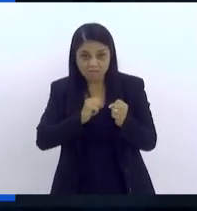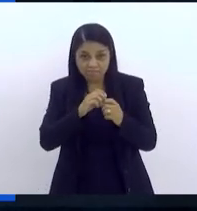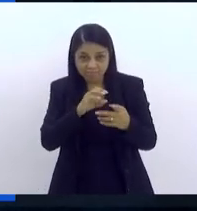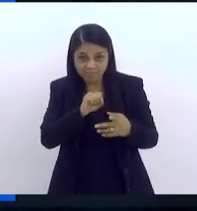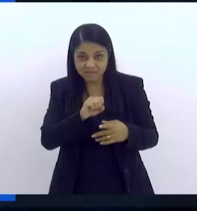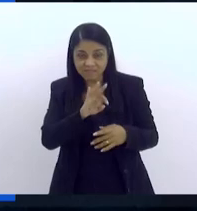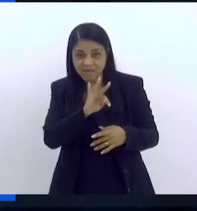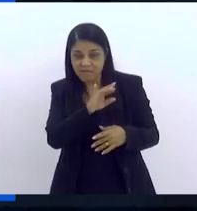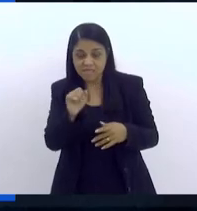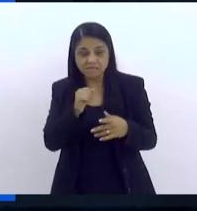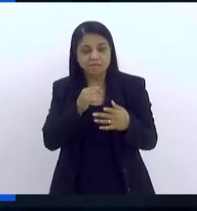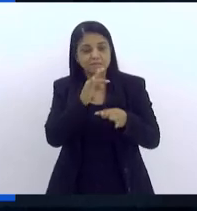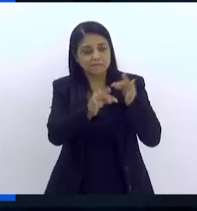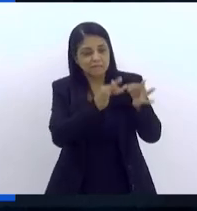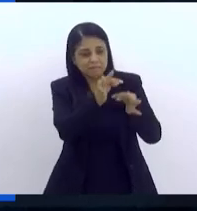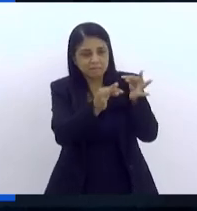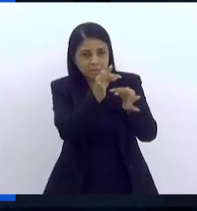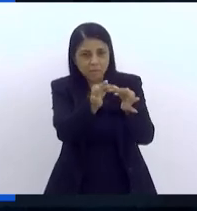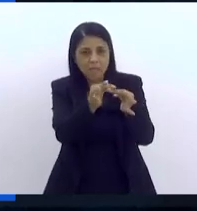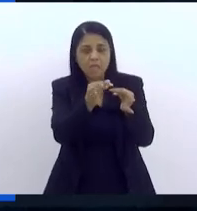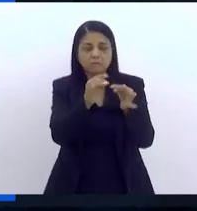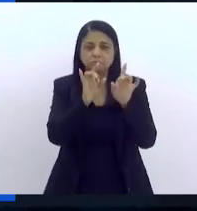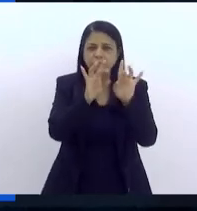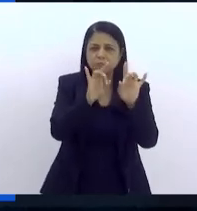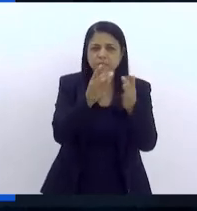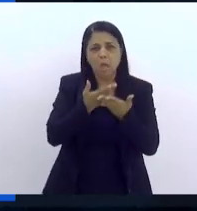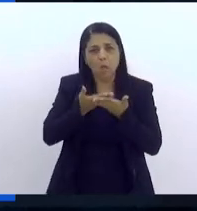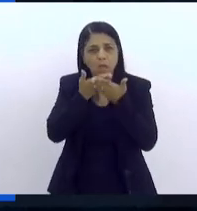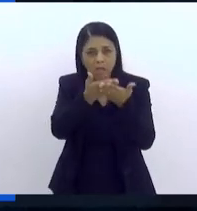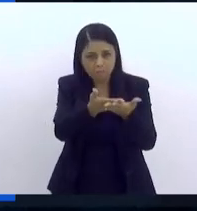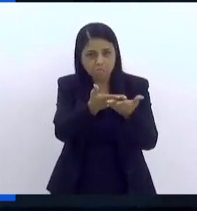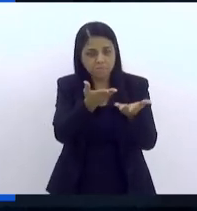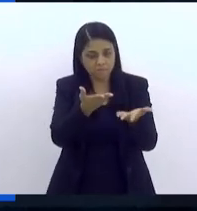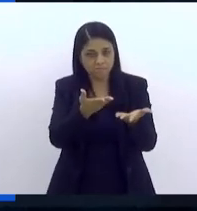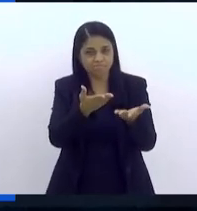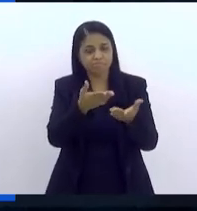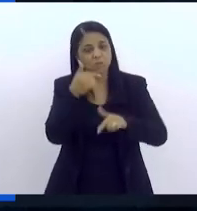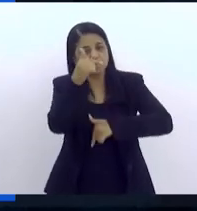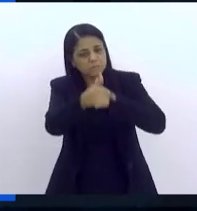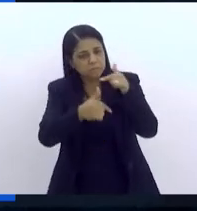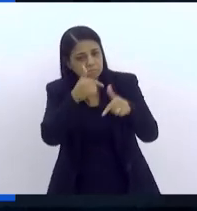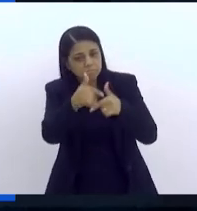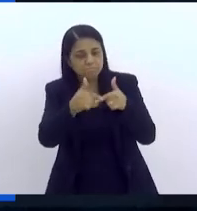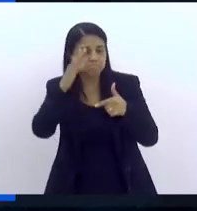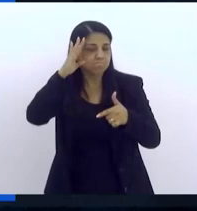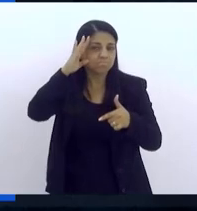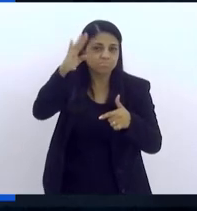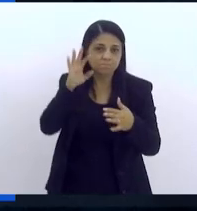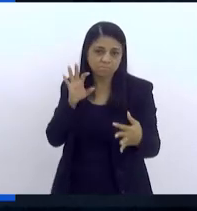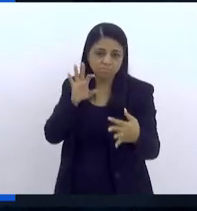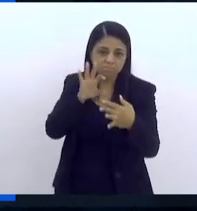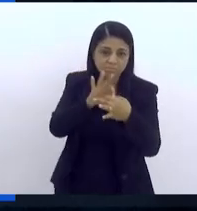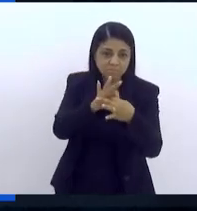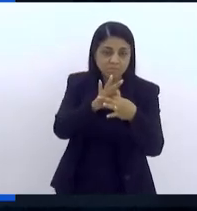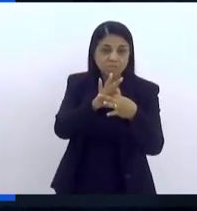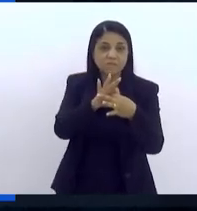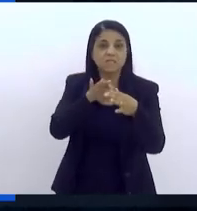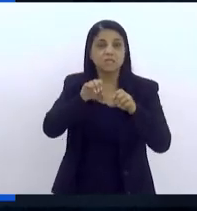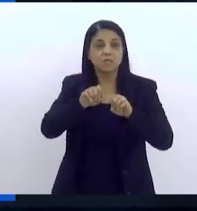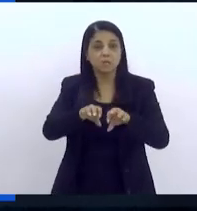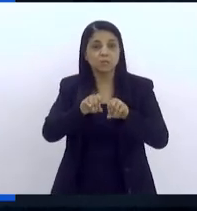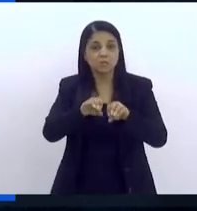encaminhados para tratamento especializado E aí a necessidade de trabalhar de maneira integrada entre educação e